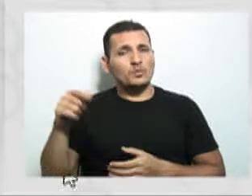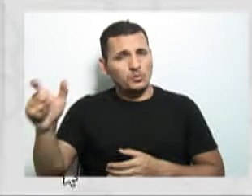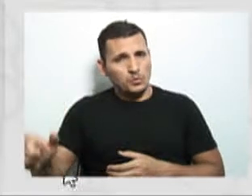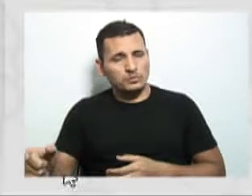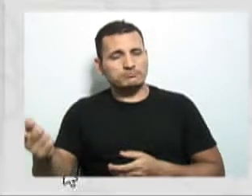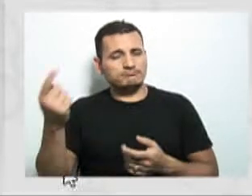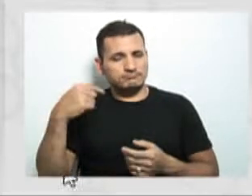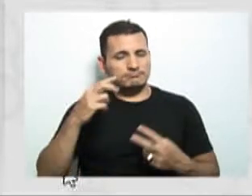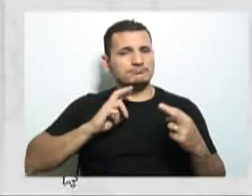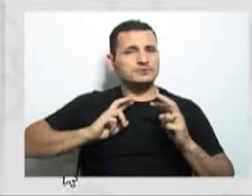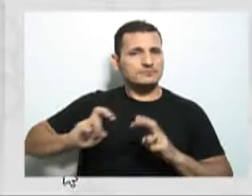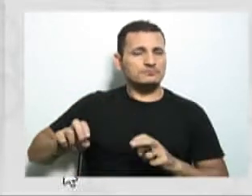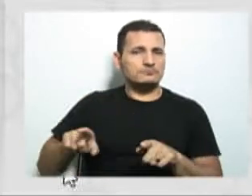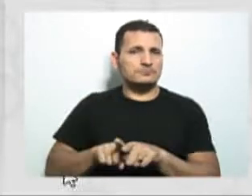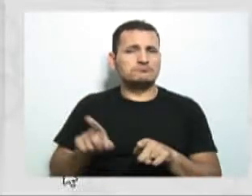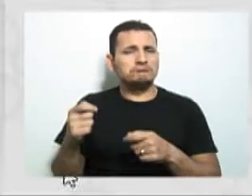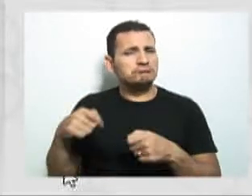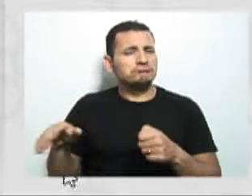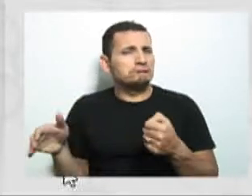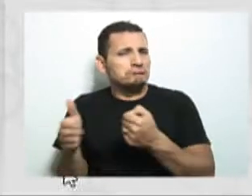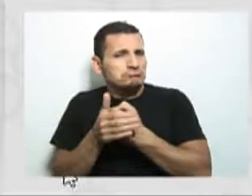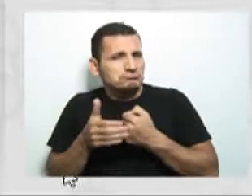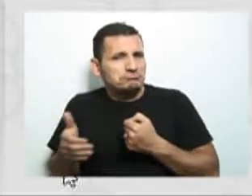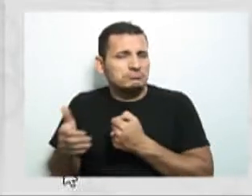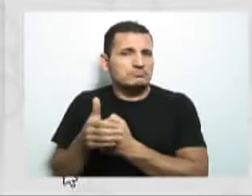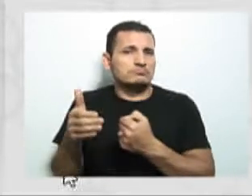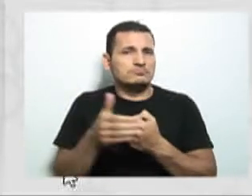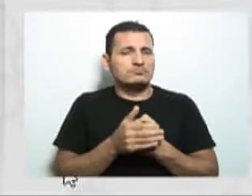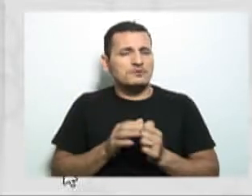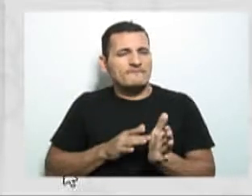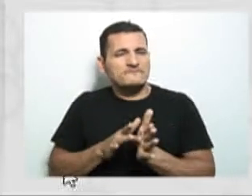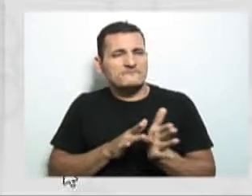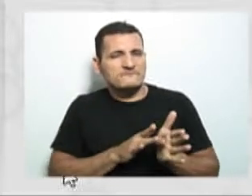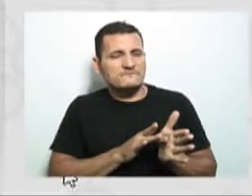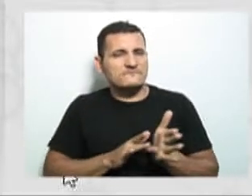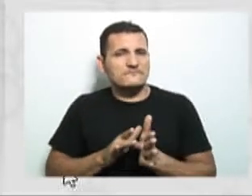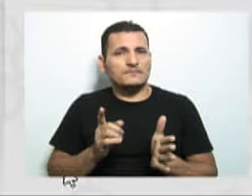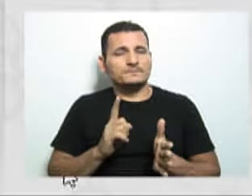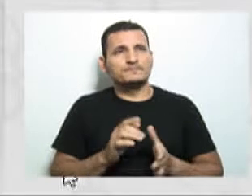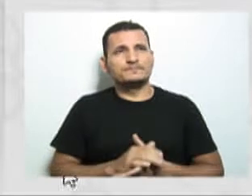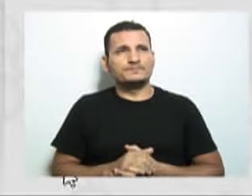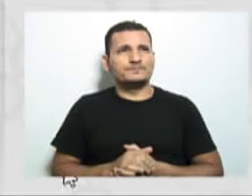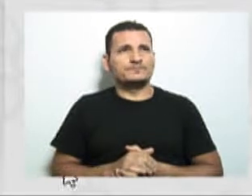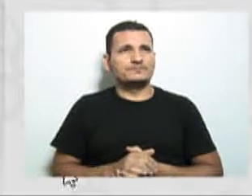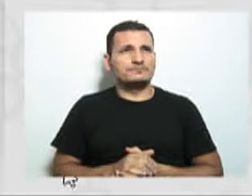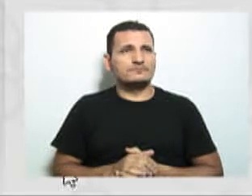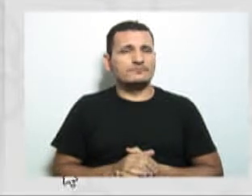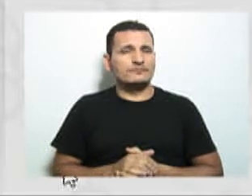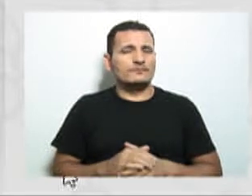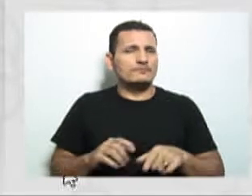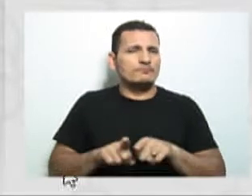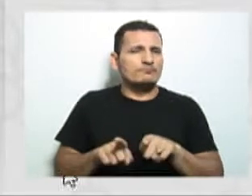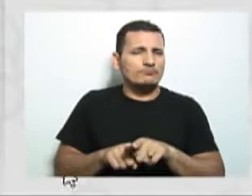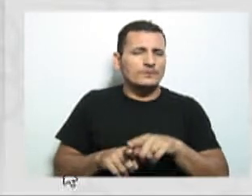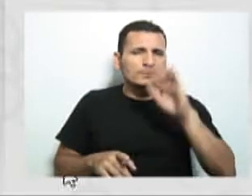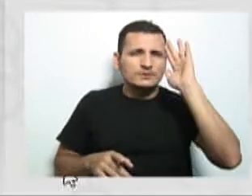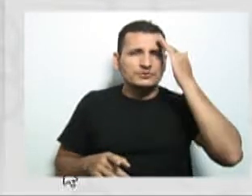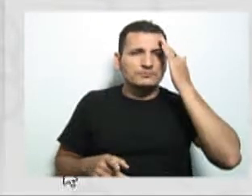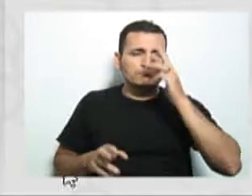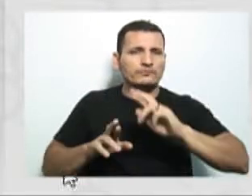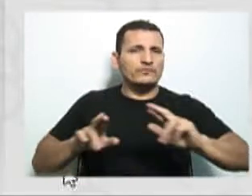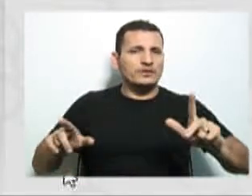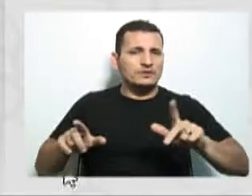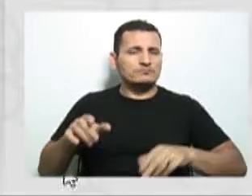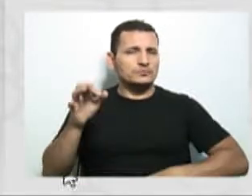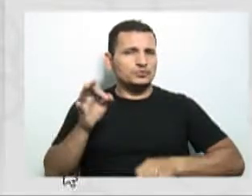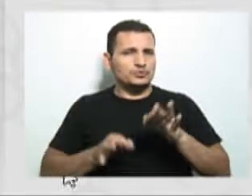não precisa ficar se escondendo demais, falseando o que é. A atenção às concepções diferentes de justiça.